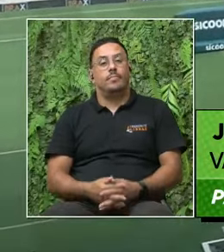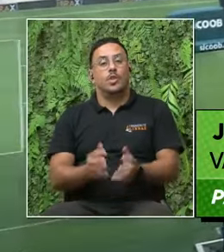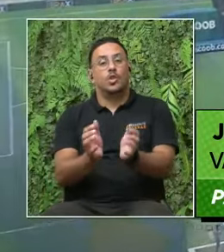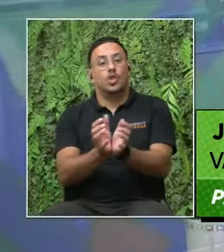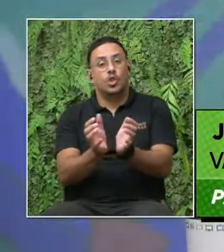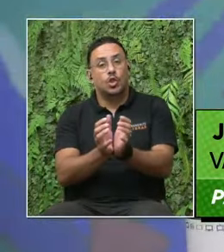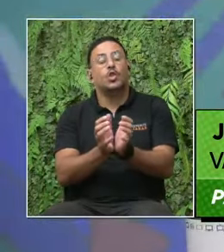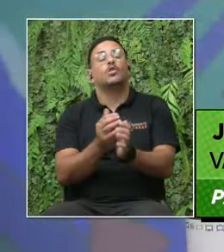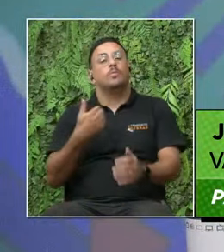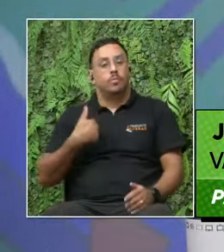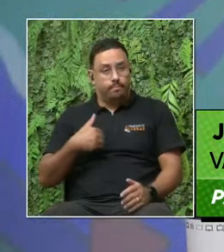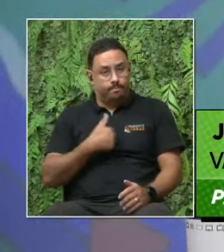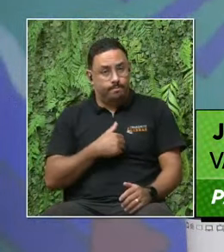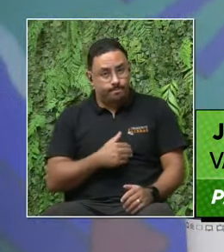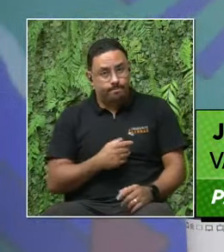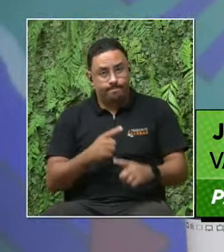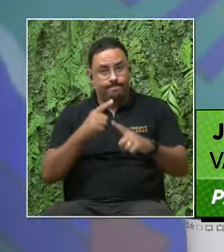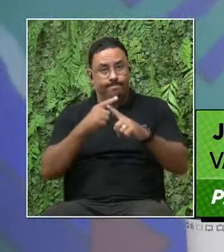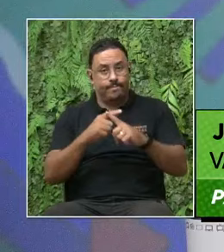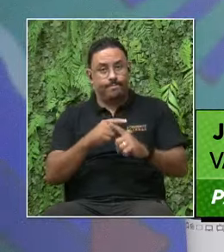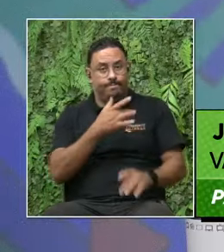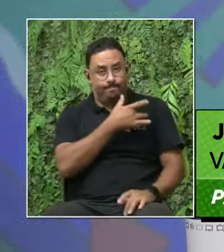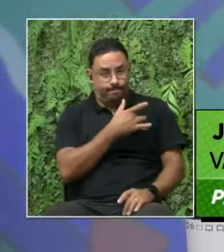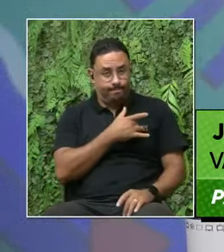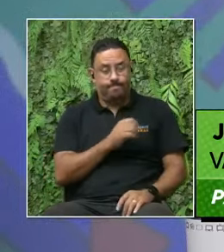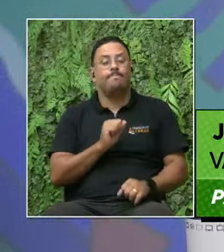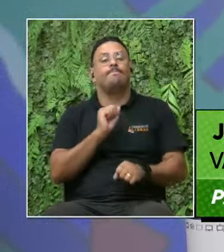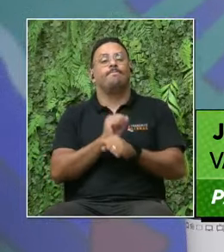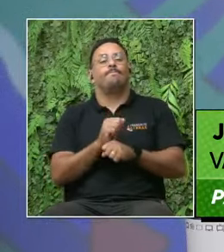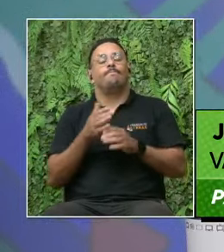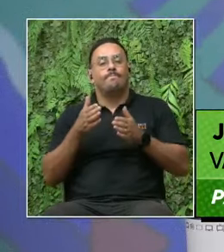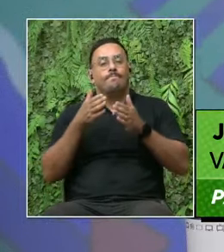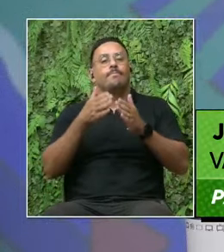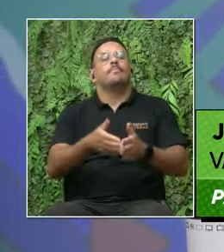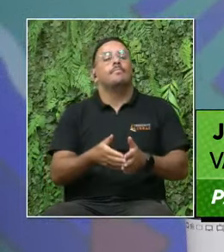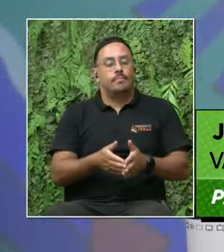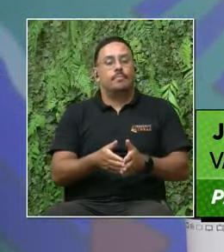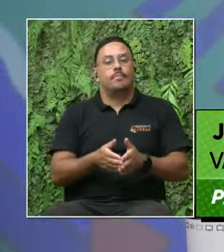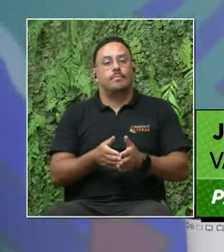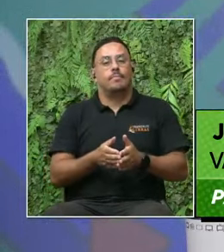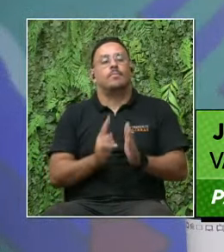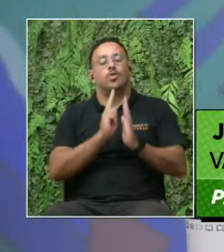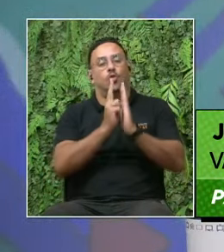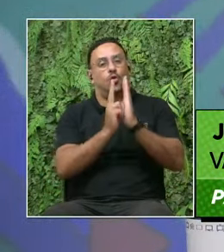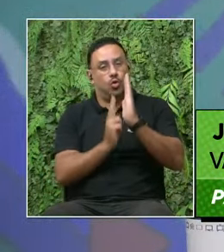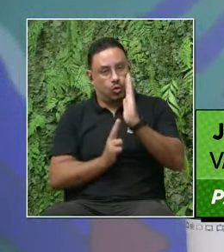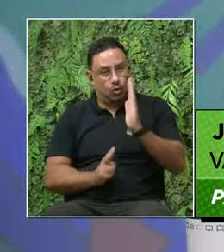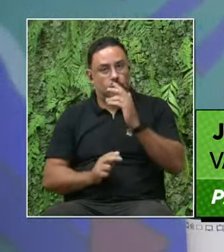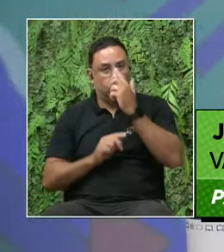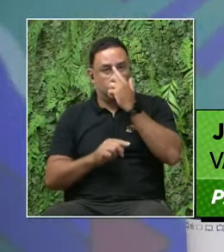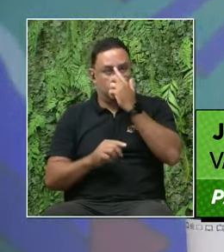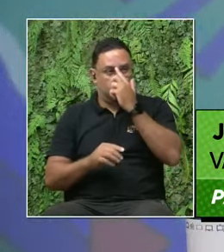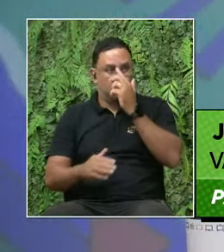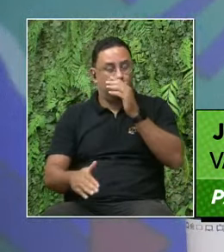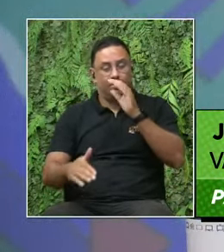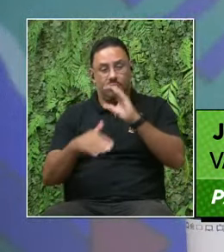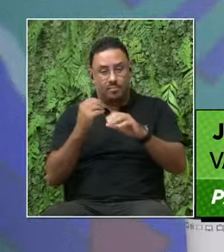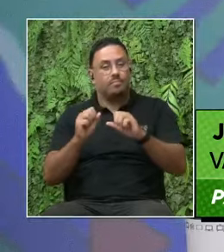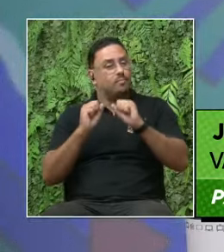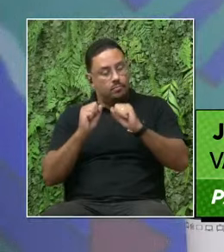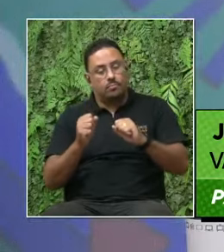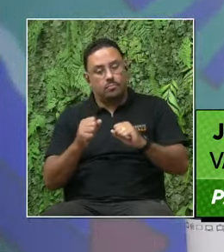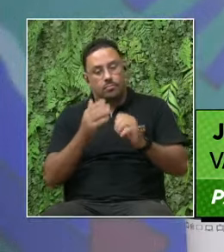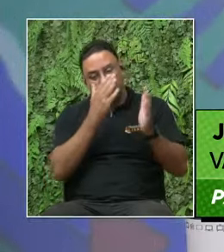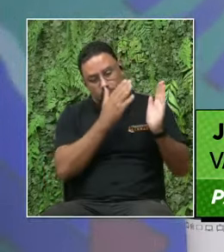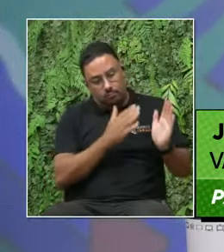número daqui a pouquinho que vai chegar na voz de Adroaldo Leal assim que tiver já pode mandar não é a gente vai